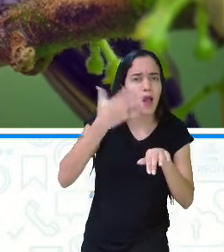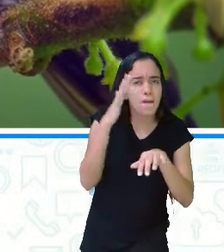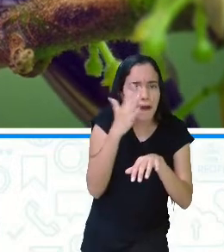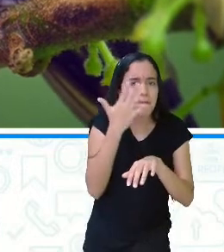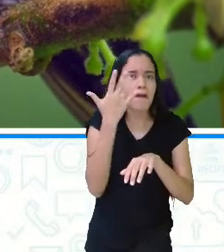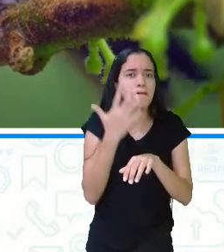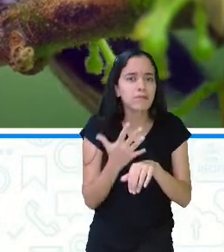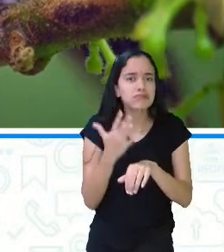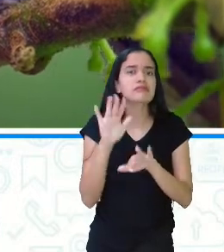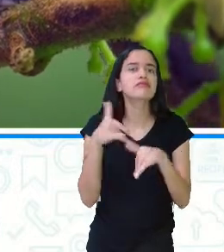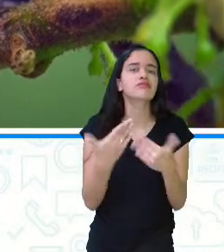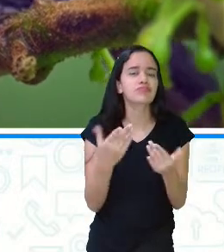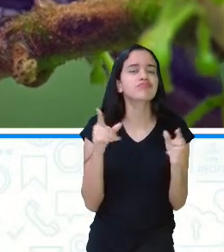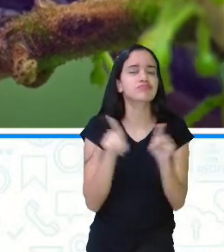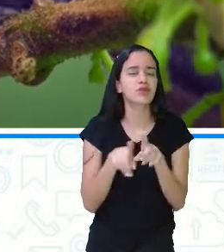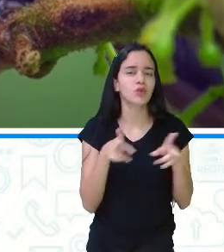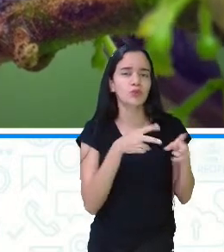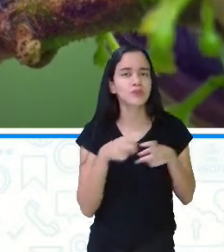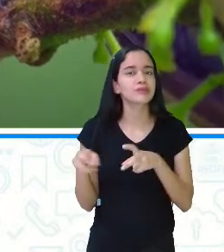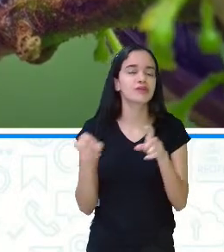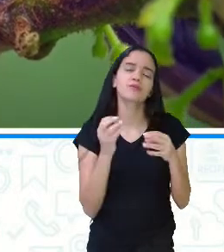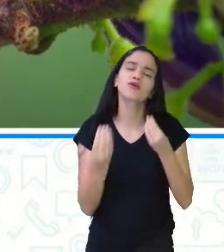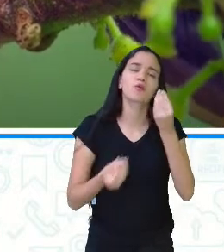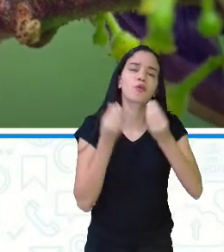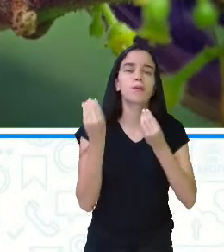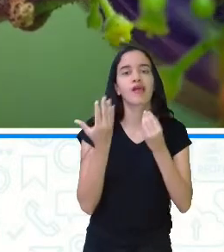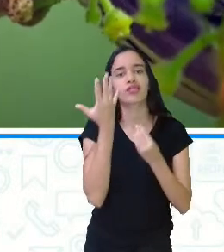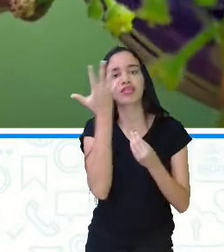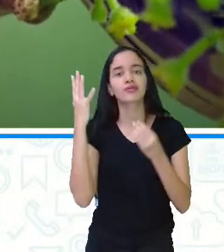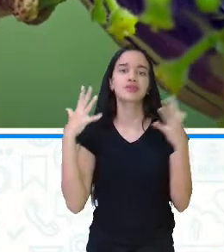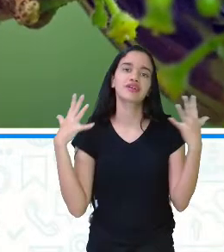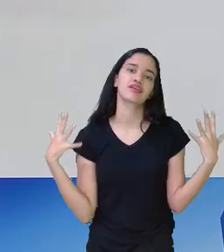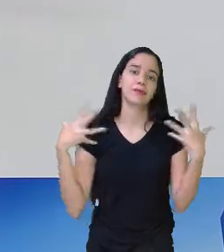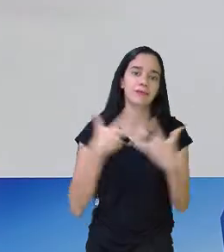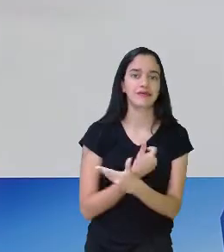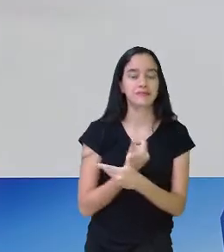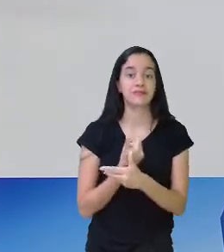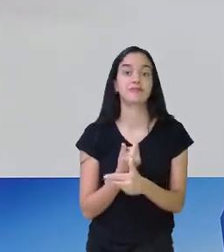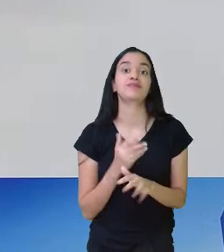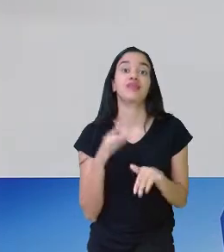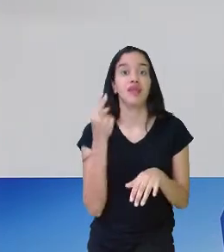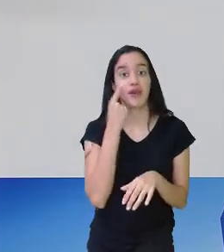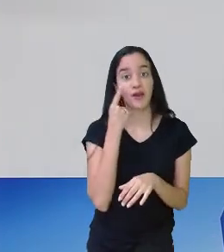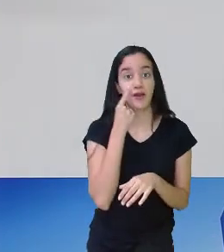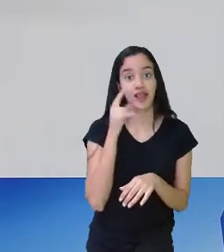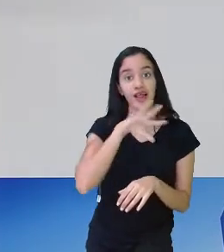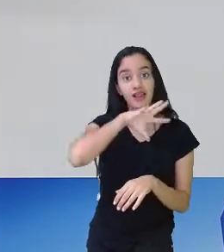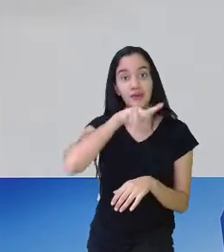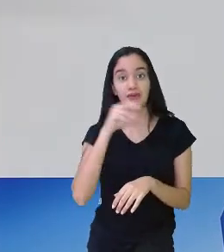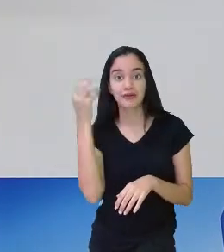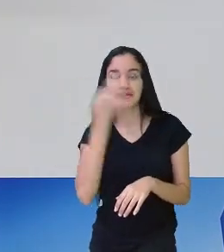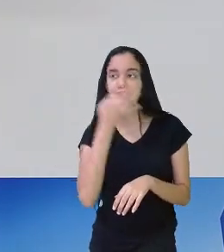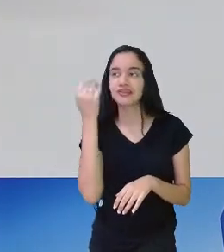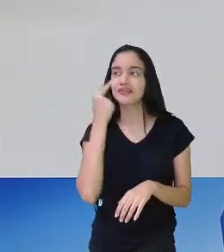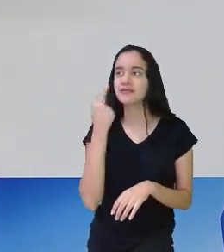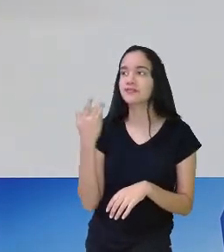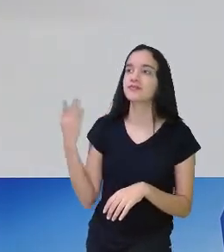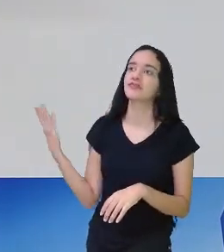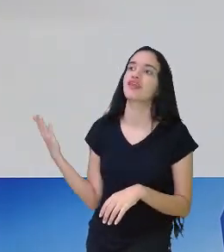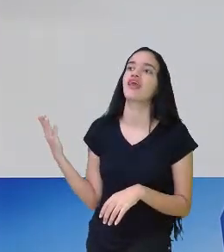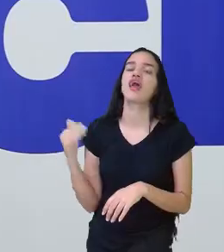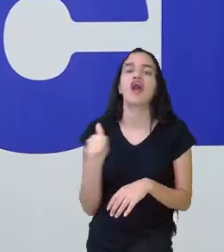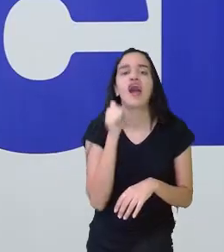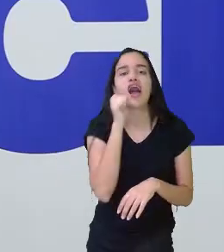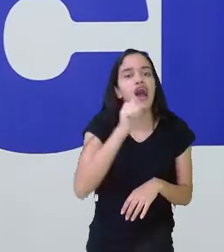gente né? percebe A muito. gente vê como a natureza da gente é maravilhosa, gente. Olha só que animal lindo. E esse Nossa, aqui, a ó. Ana dizendo